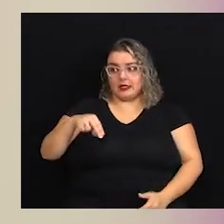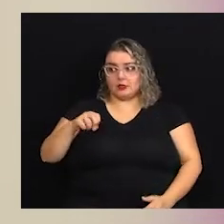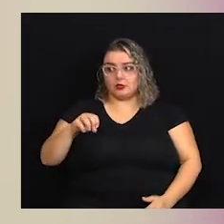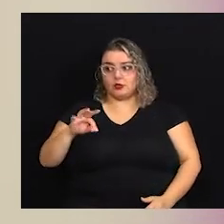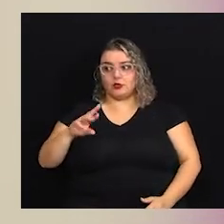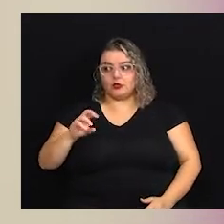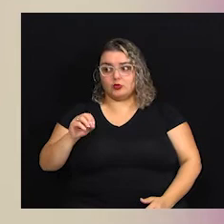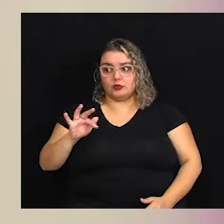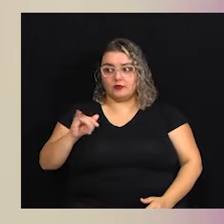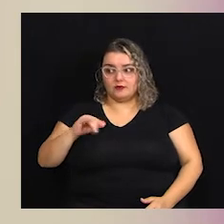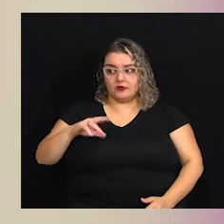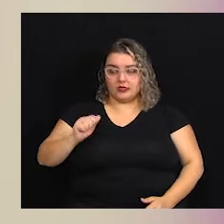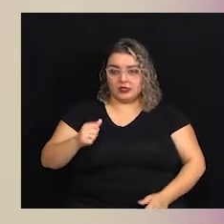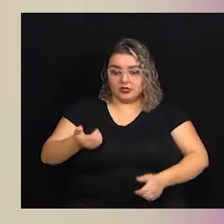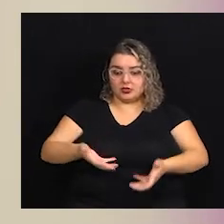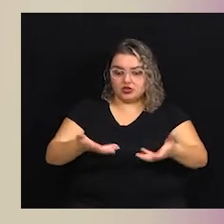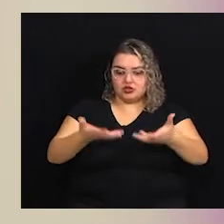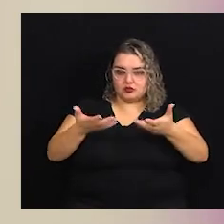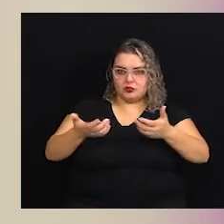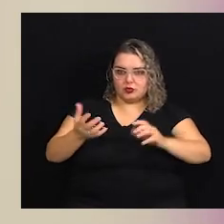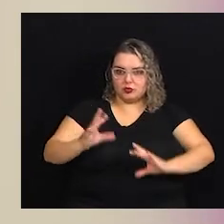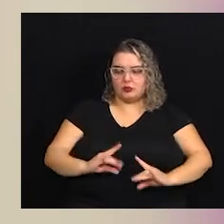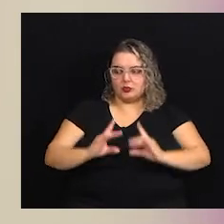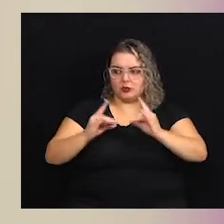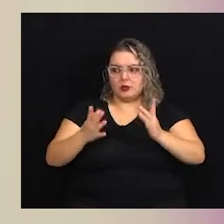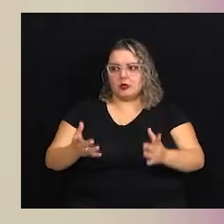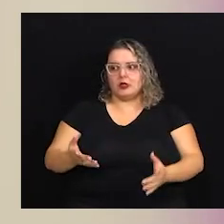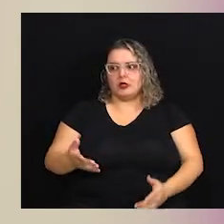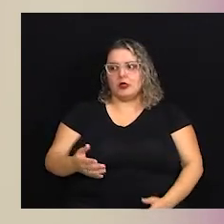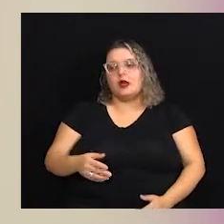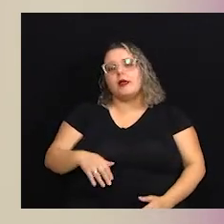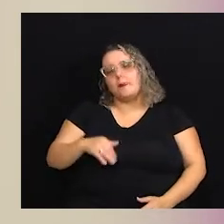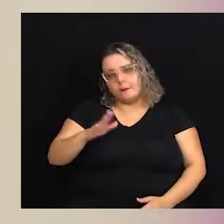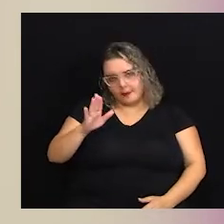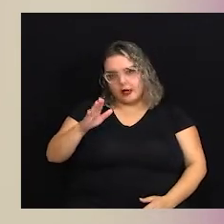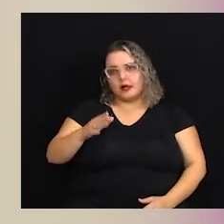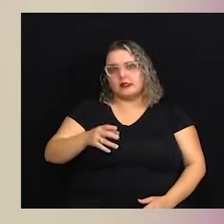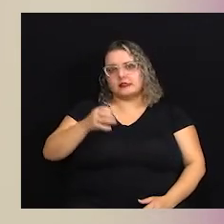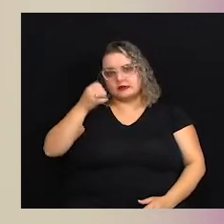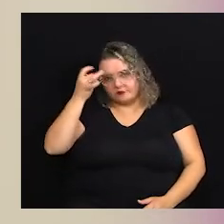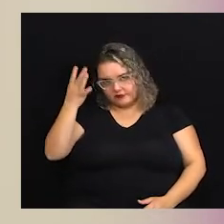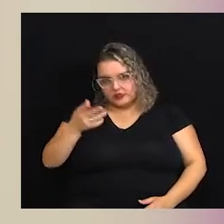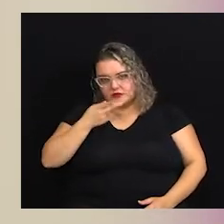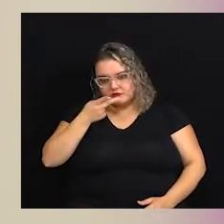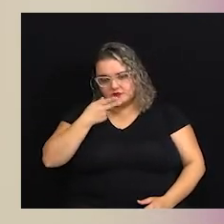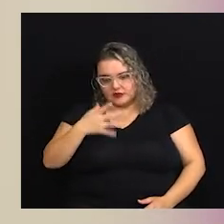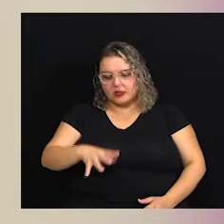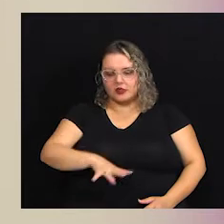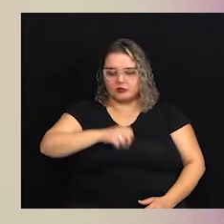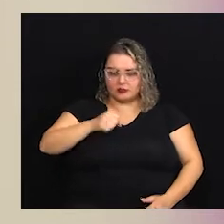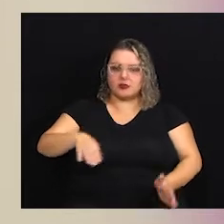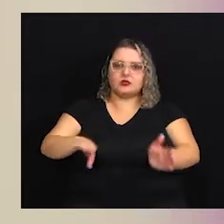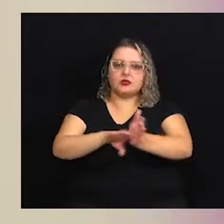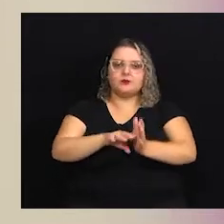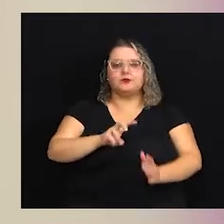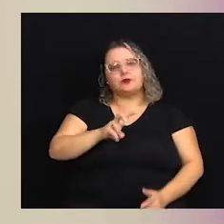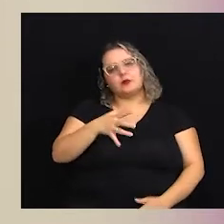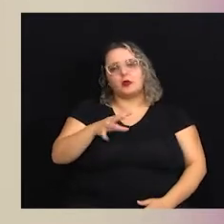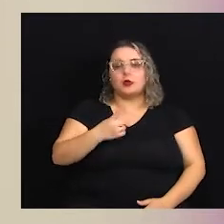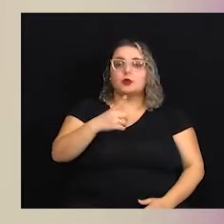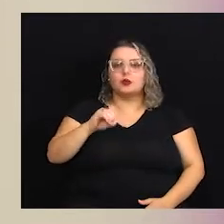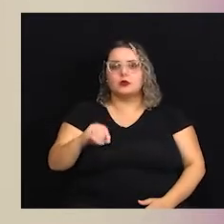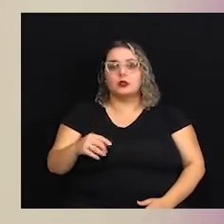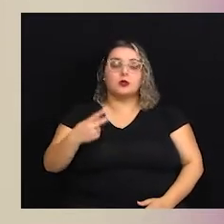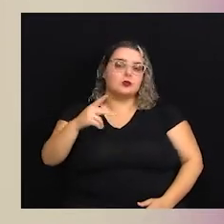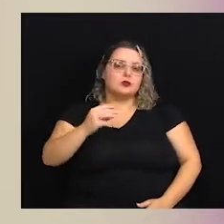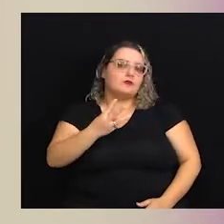estimula a produção de hormônio, mais tende a falar que a menopausa está se aproximando. Porque o FSH ele pode ser 5, 10, aí